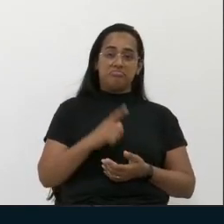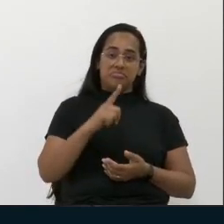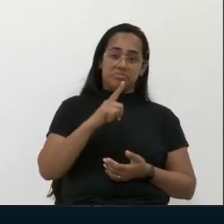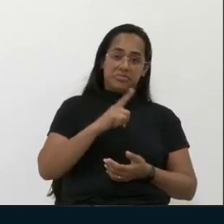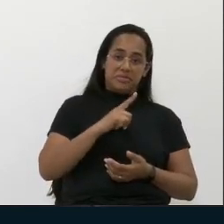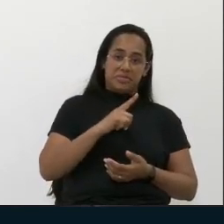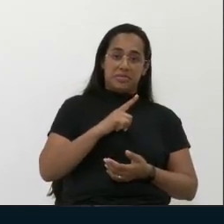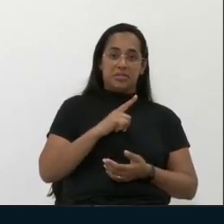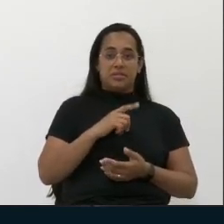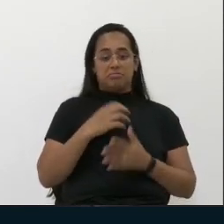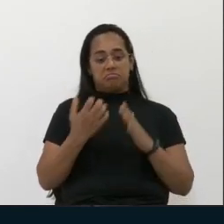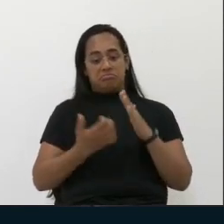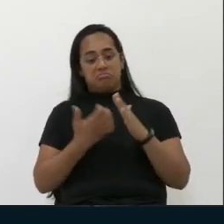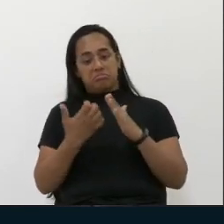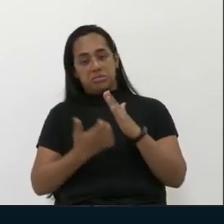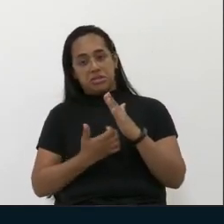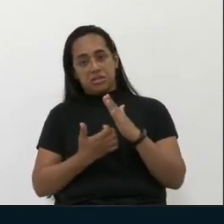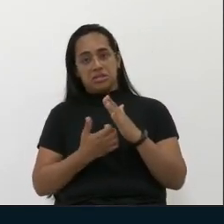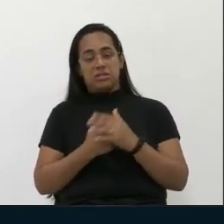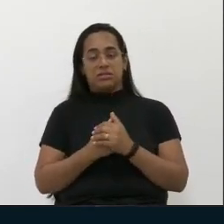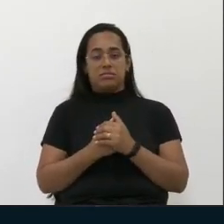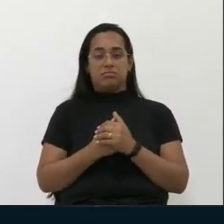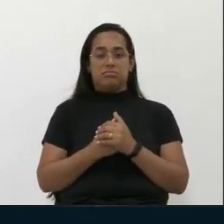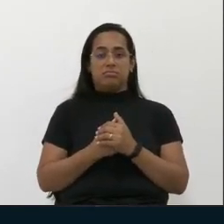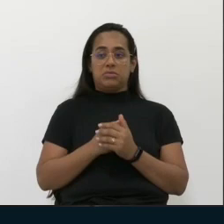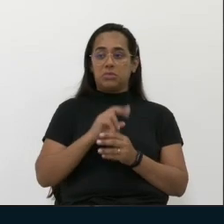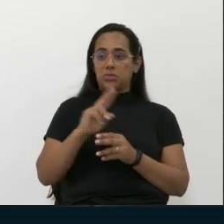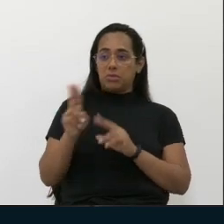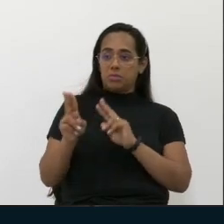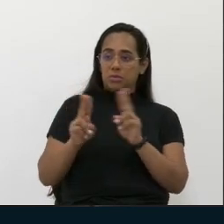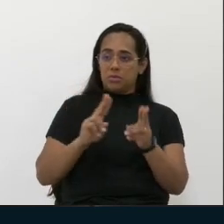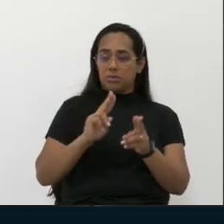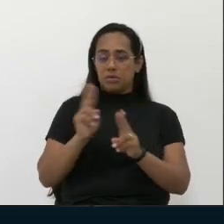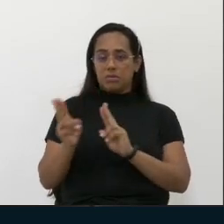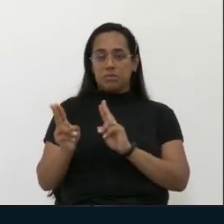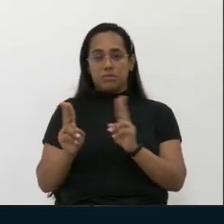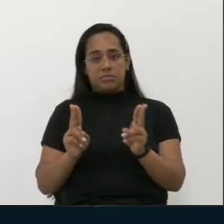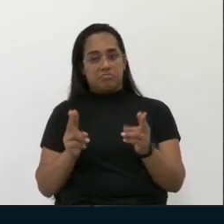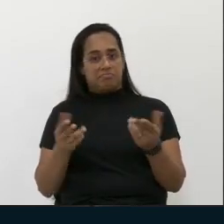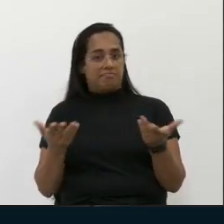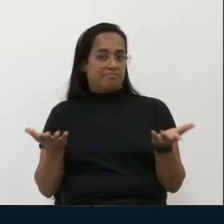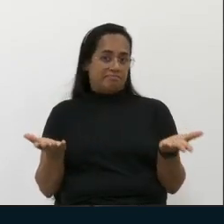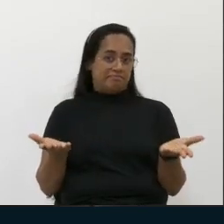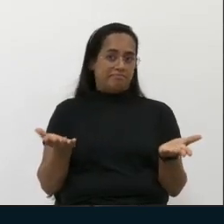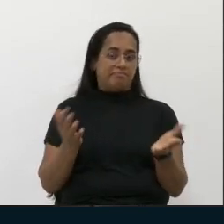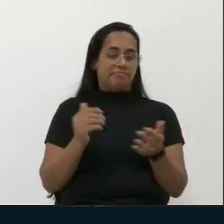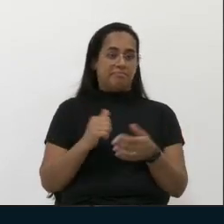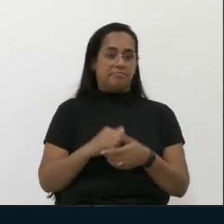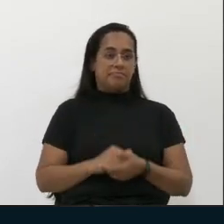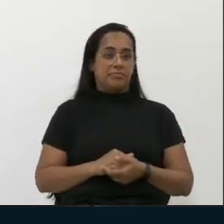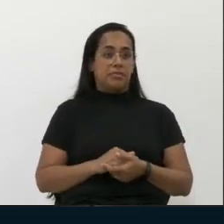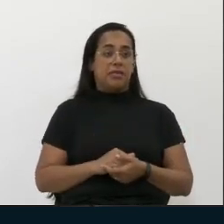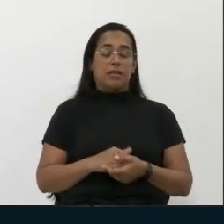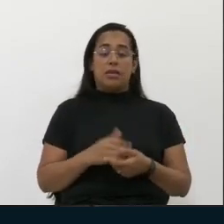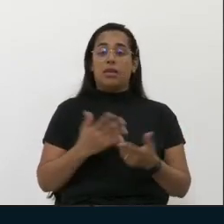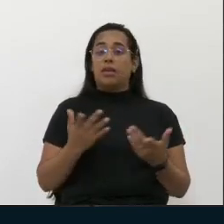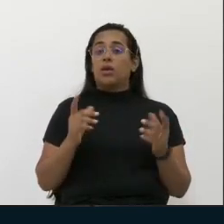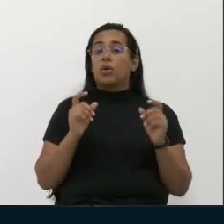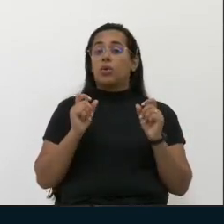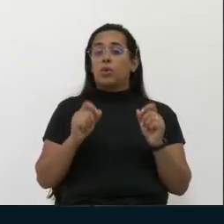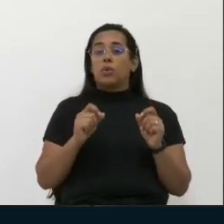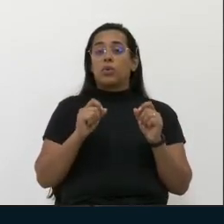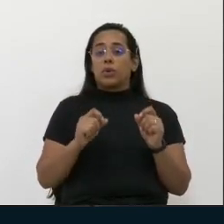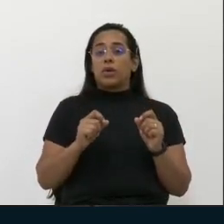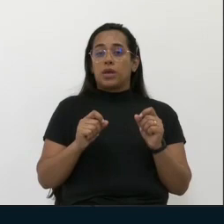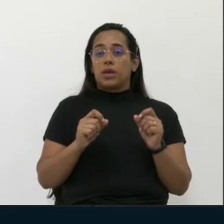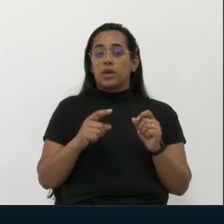dirigir, para fazer as nomeações. Aí, quando nós falamos de privatização, e quando eu